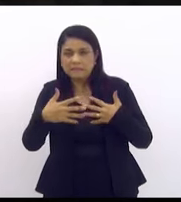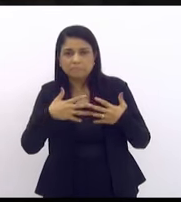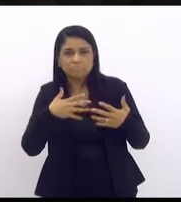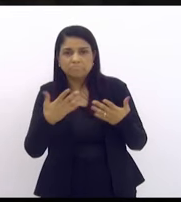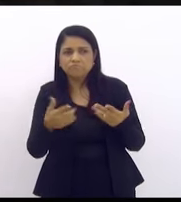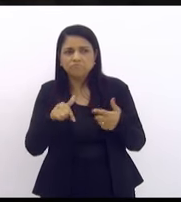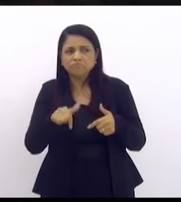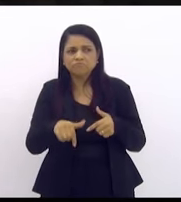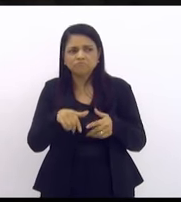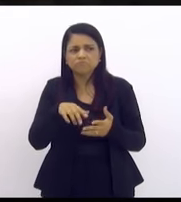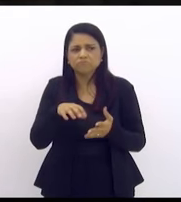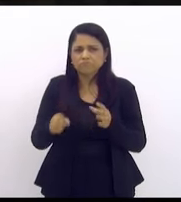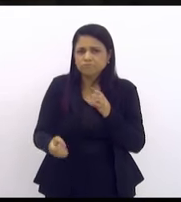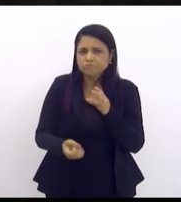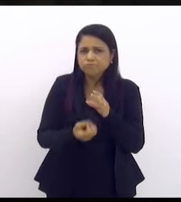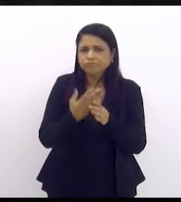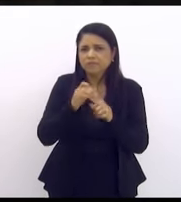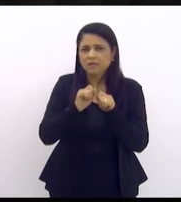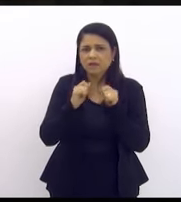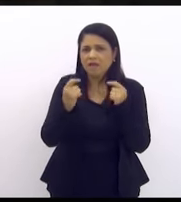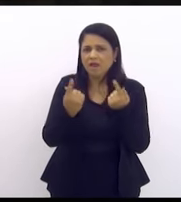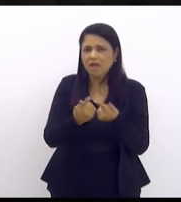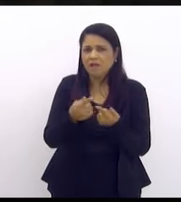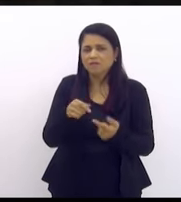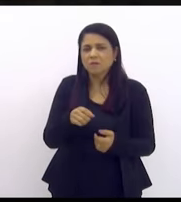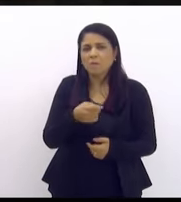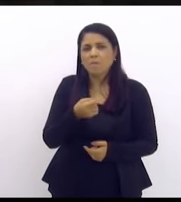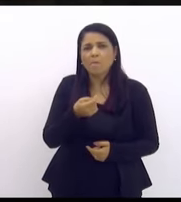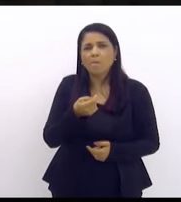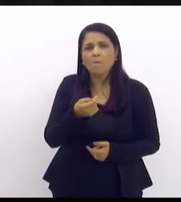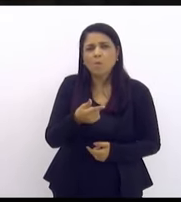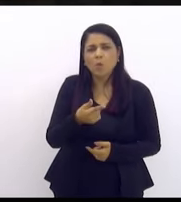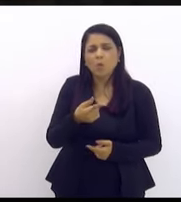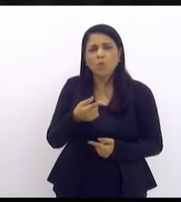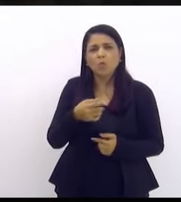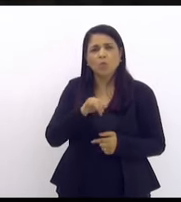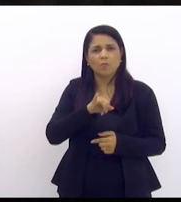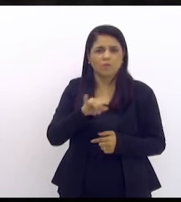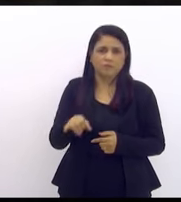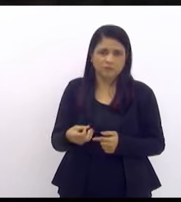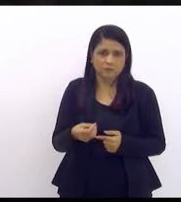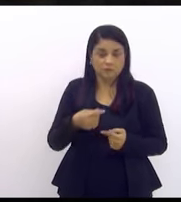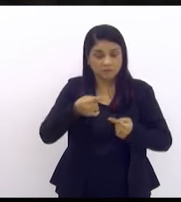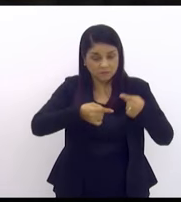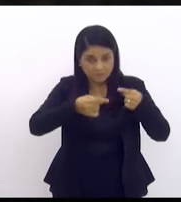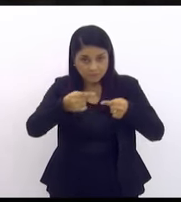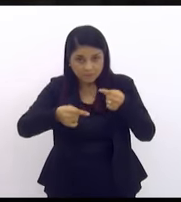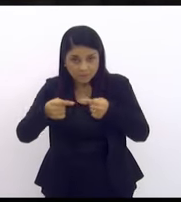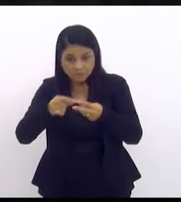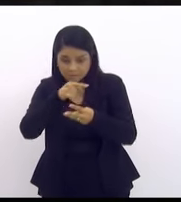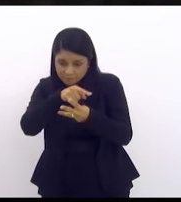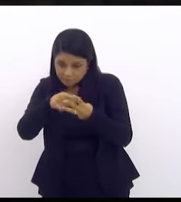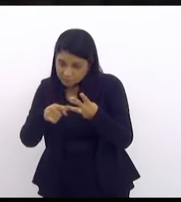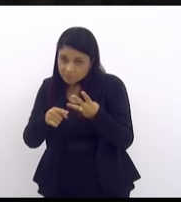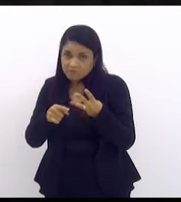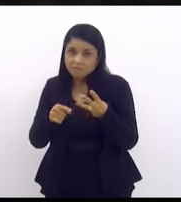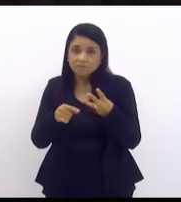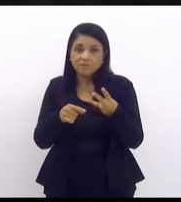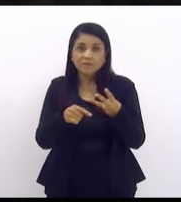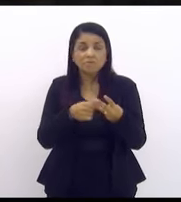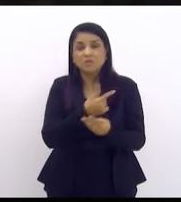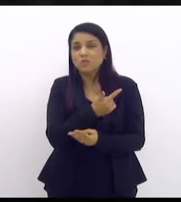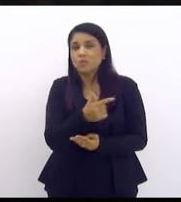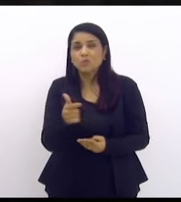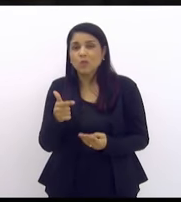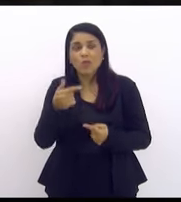está sendo, muitas vezes, subaproveitada. A gente está debatendo as peças orçamentárias aqui sem